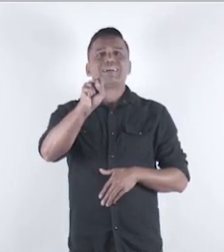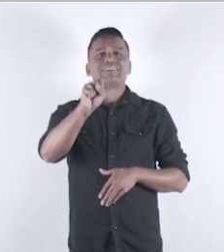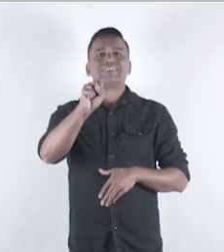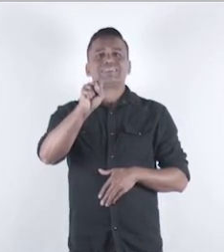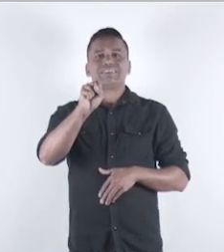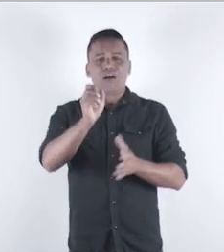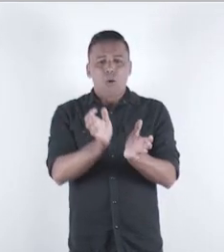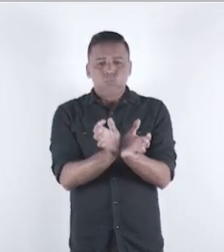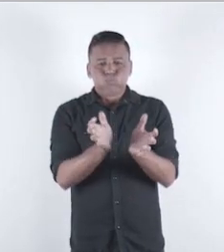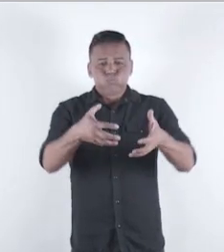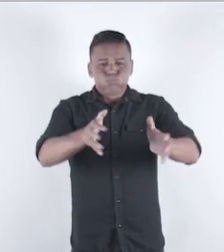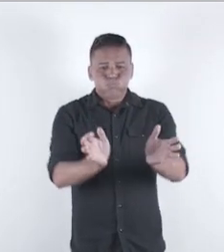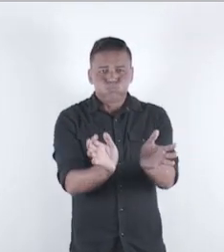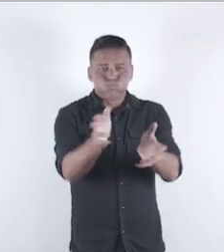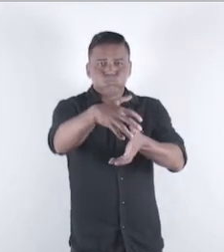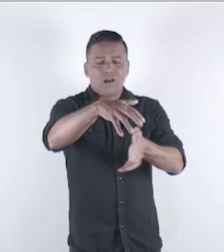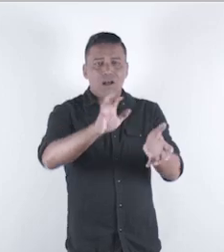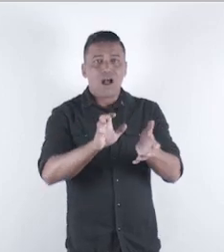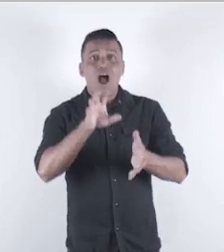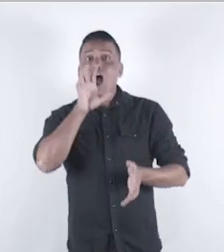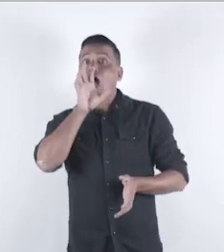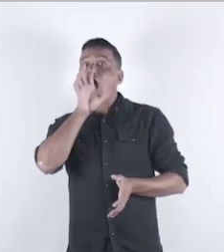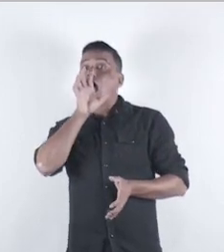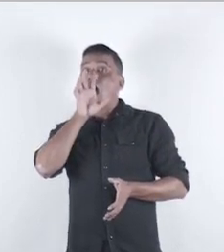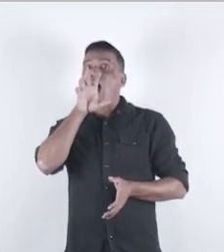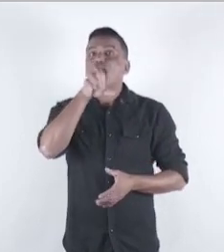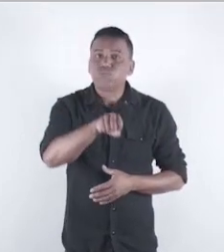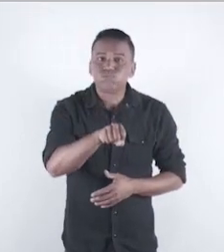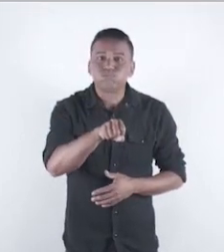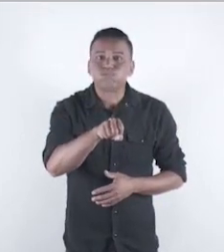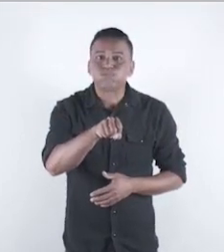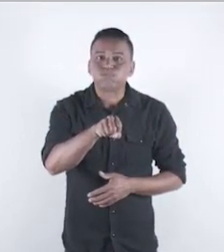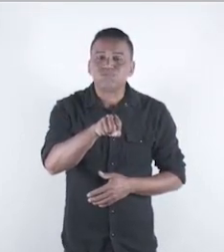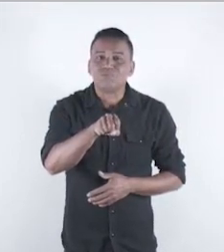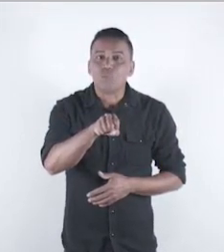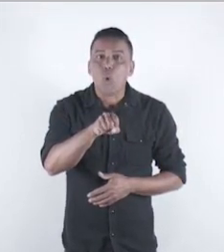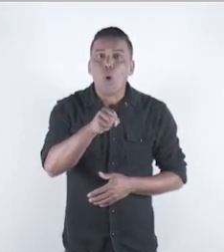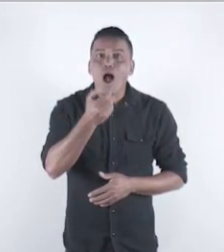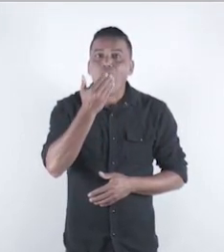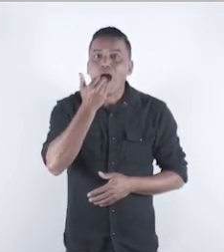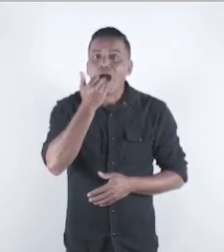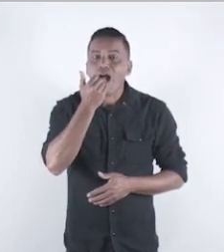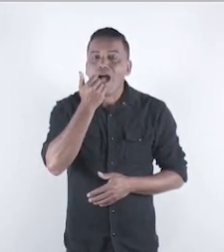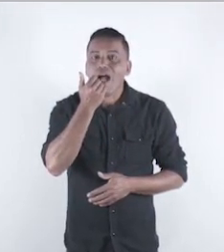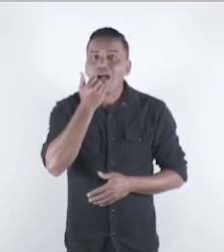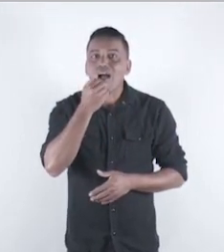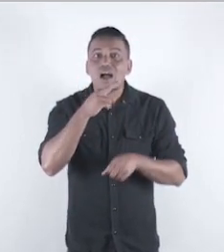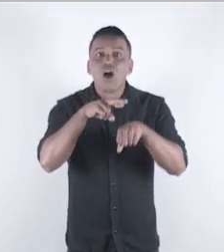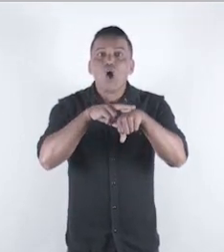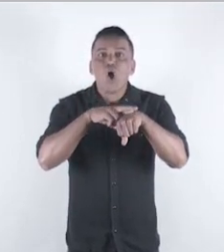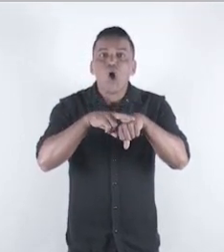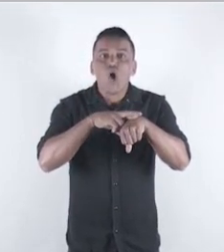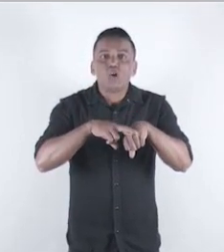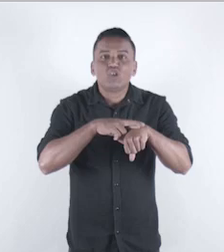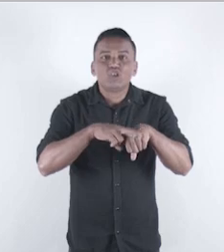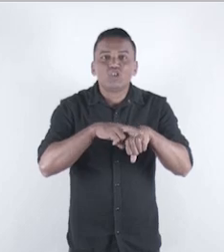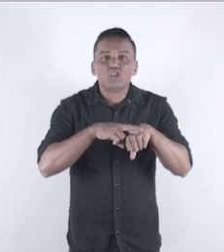repolhos. Então, abriu a boca e, nhaque, devorou um naco roxo de repolho.